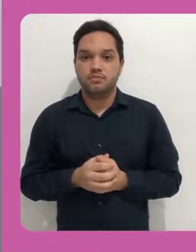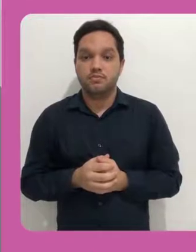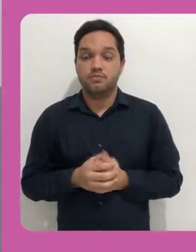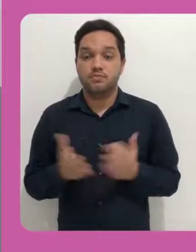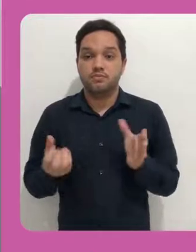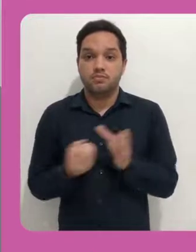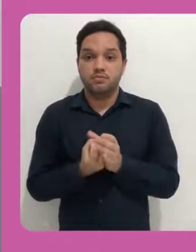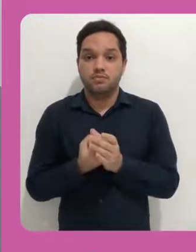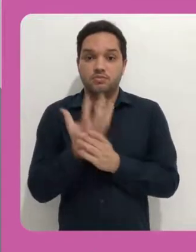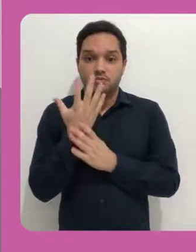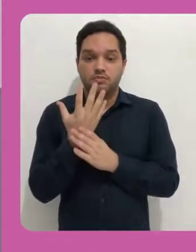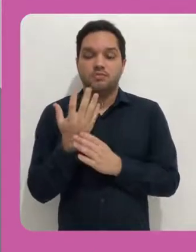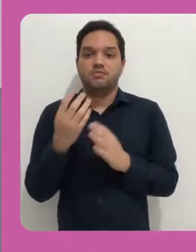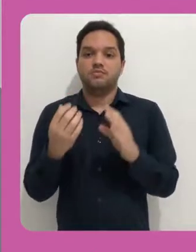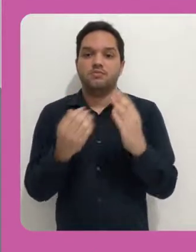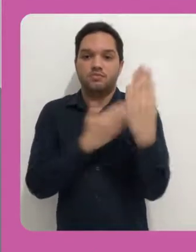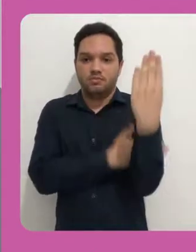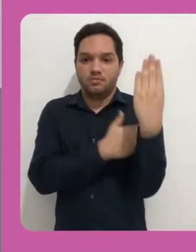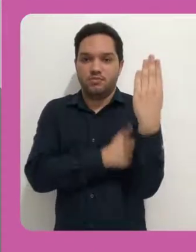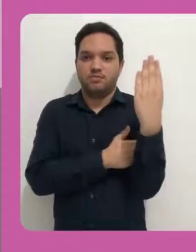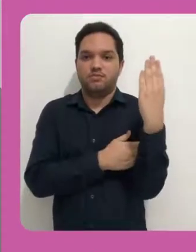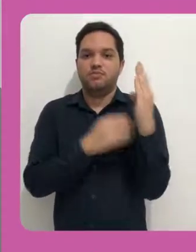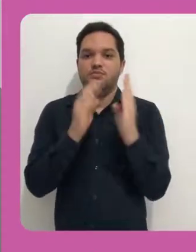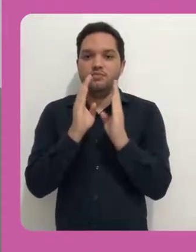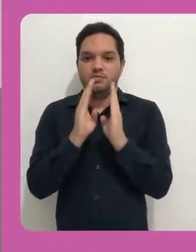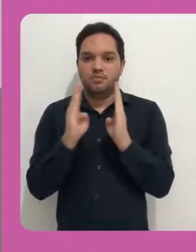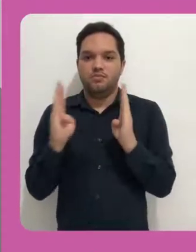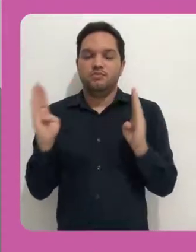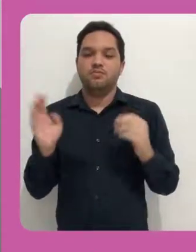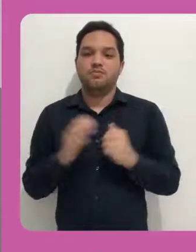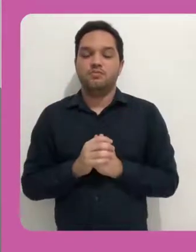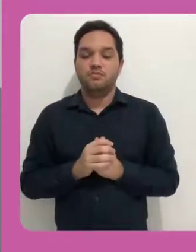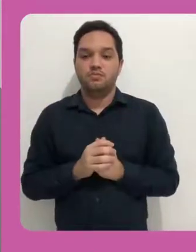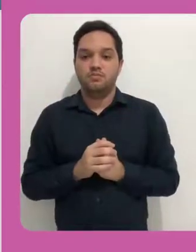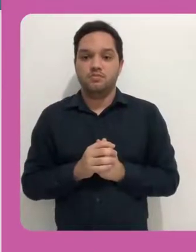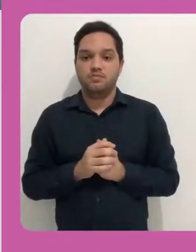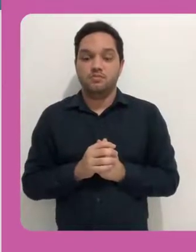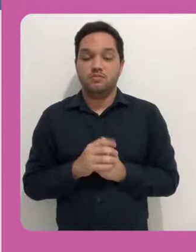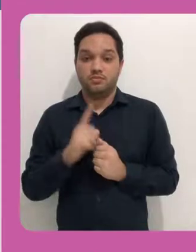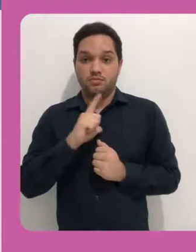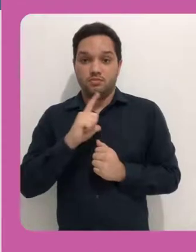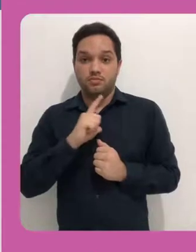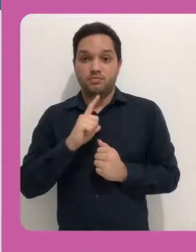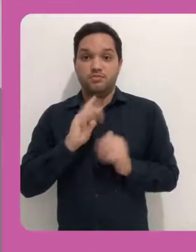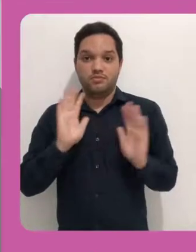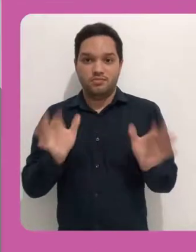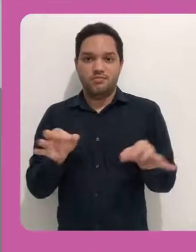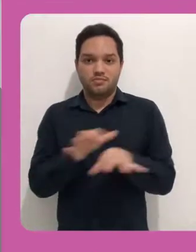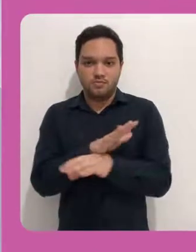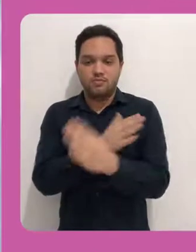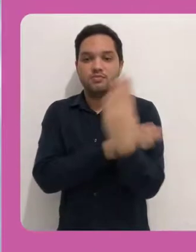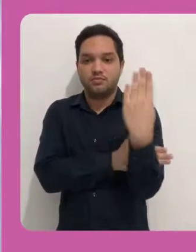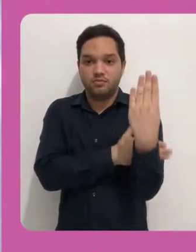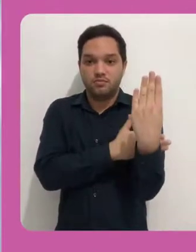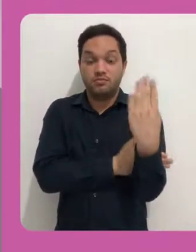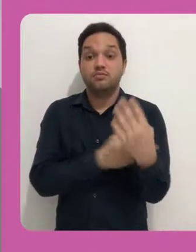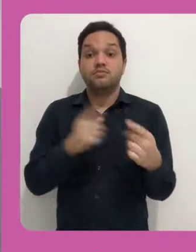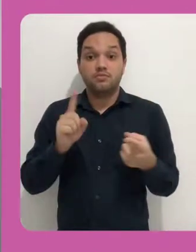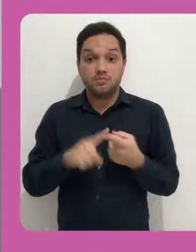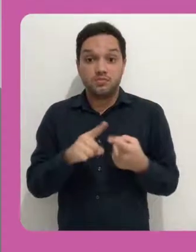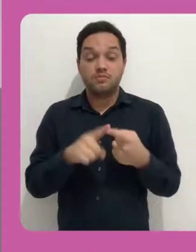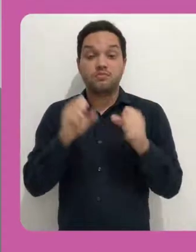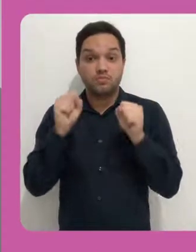Então teremos aqui já uma pasta e eu posso incluir arquivos através desse botão que eu já mostrei para vocês,